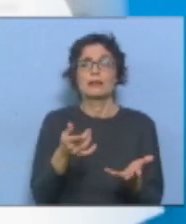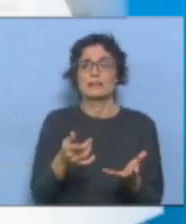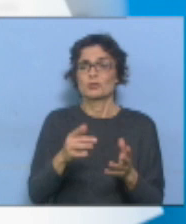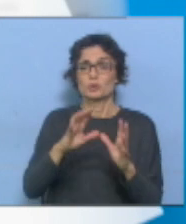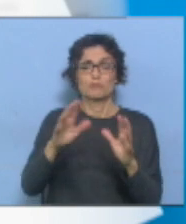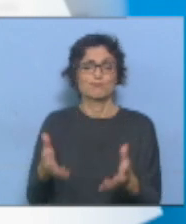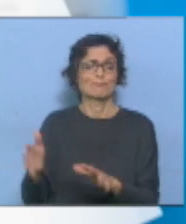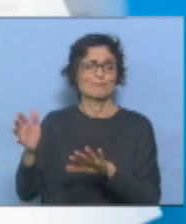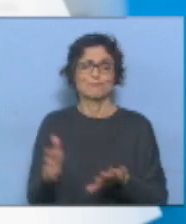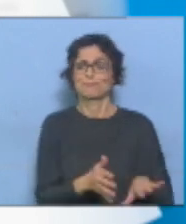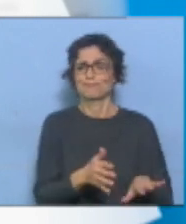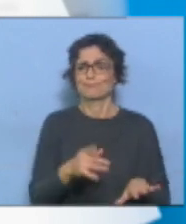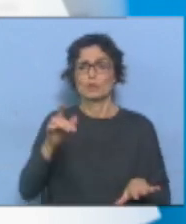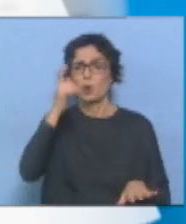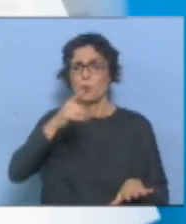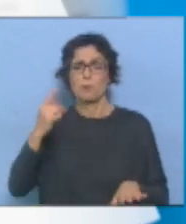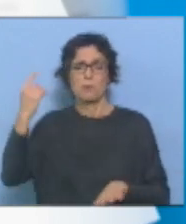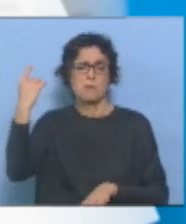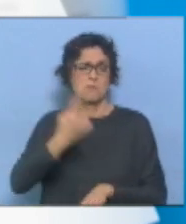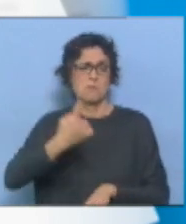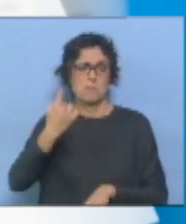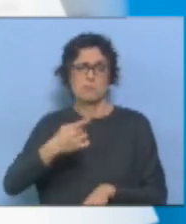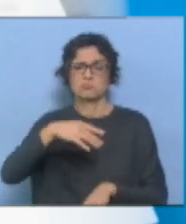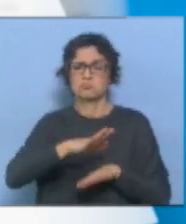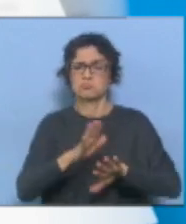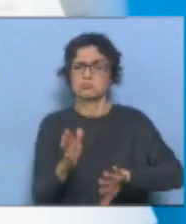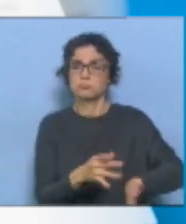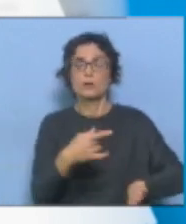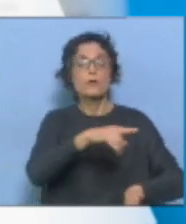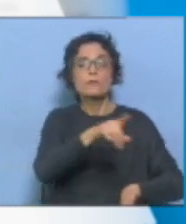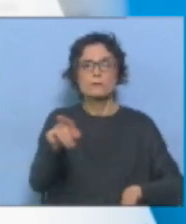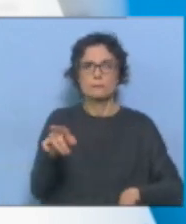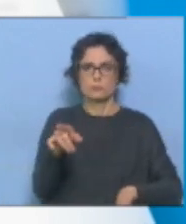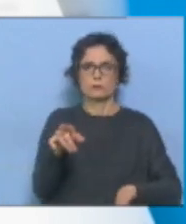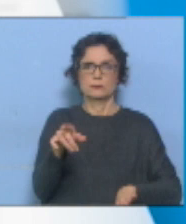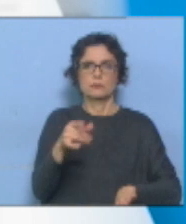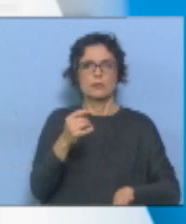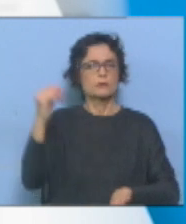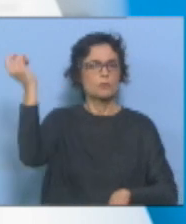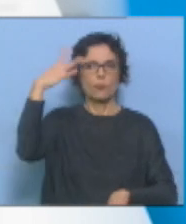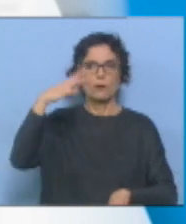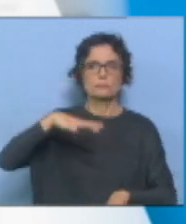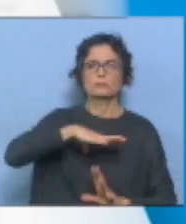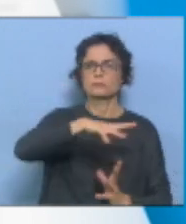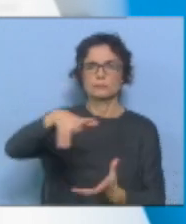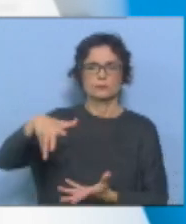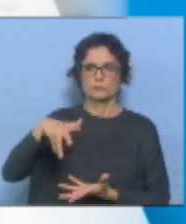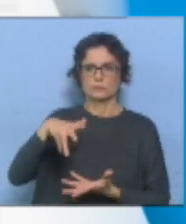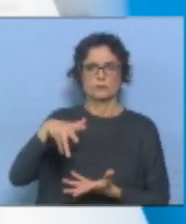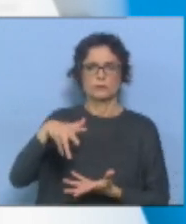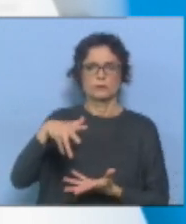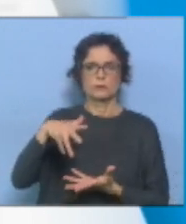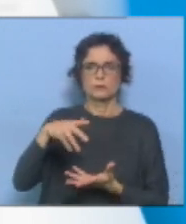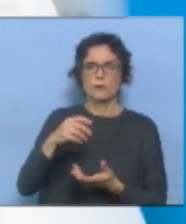fora e pisado pelos homens. Vós sois a luz do mundo. Não se pode esconder